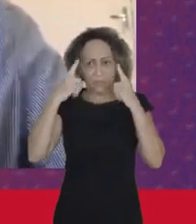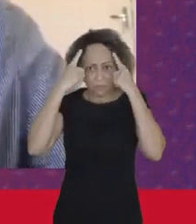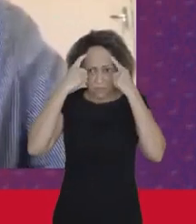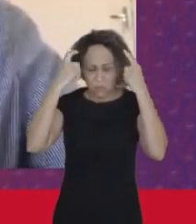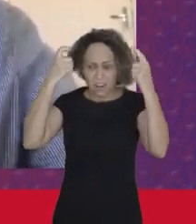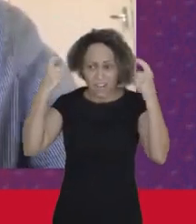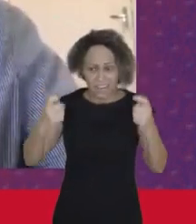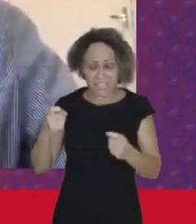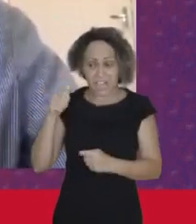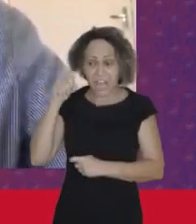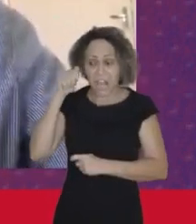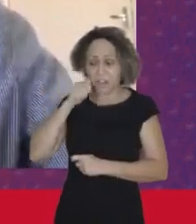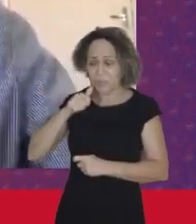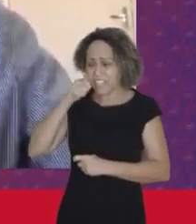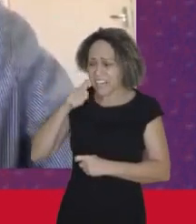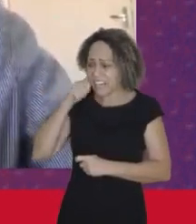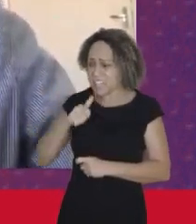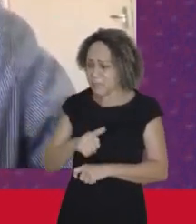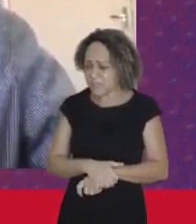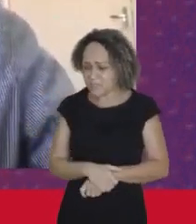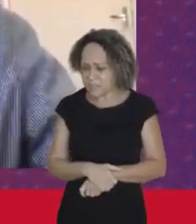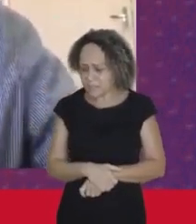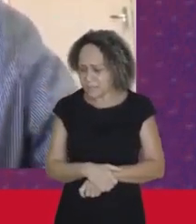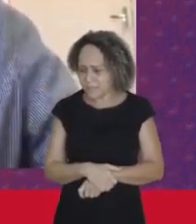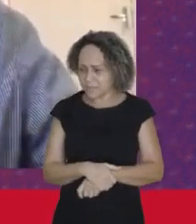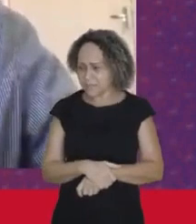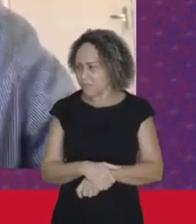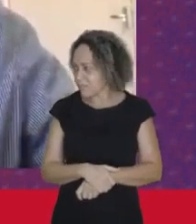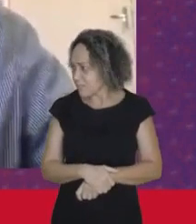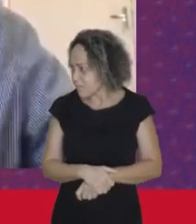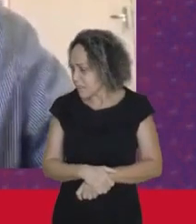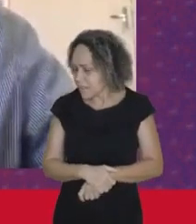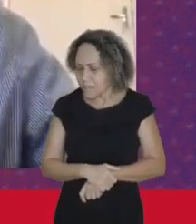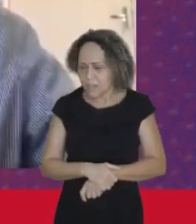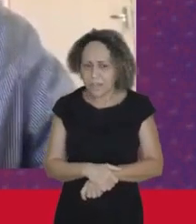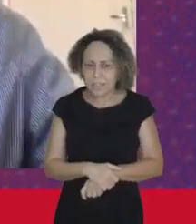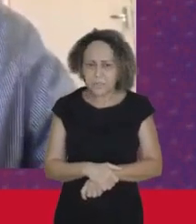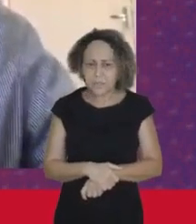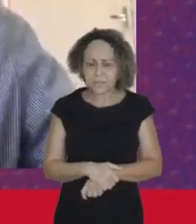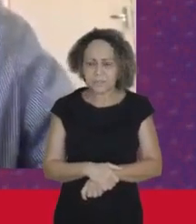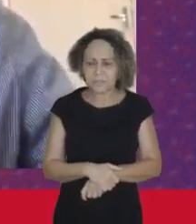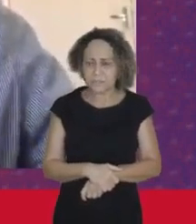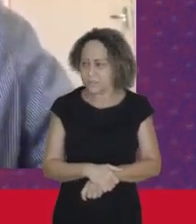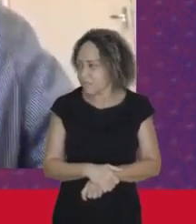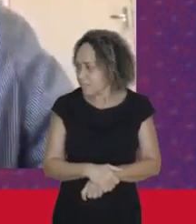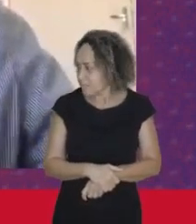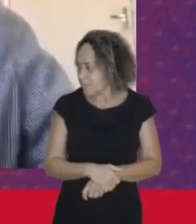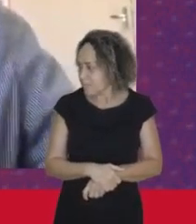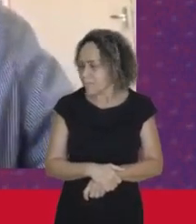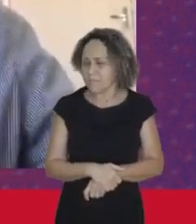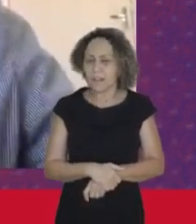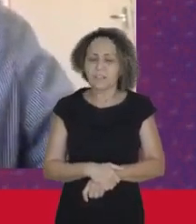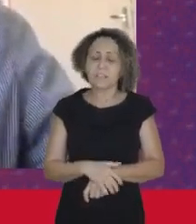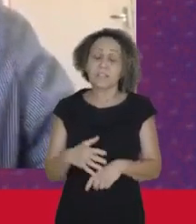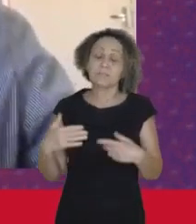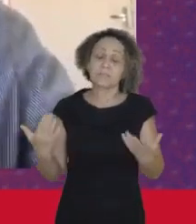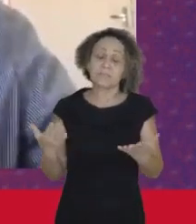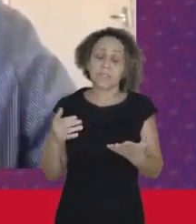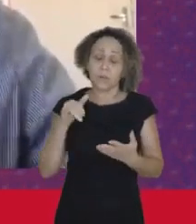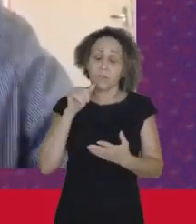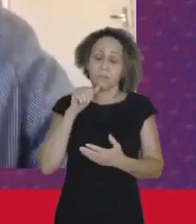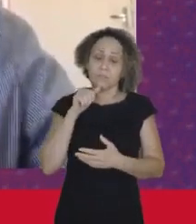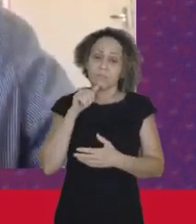As meninas e as mulheres com deficiência também enfrentam os obstáculos oriundos